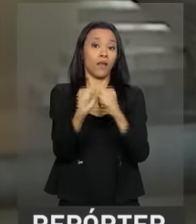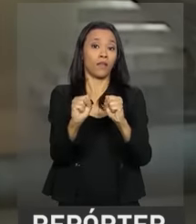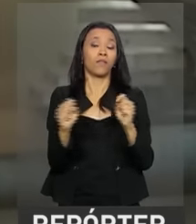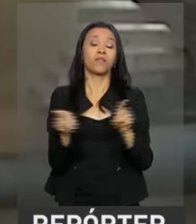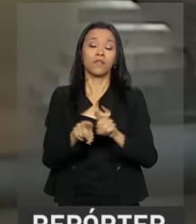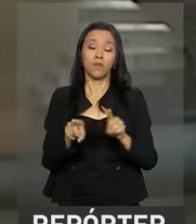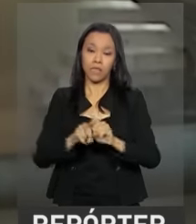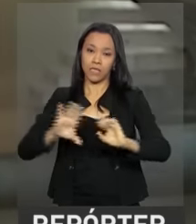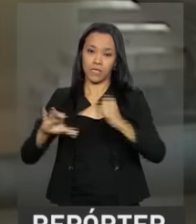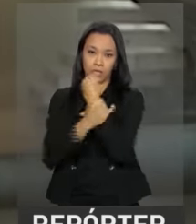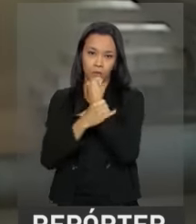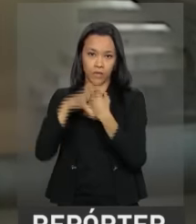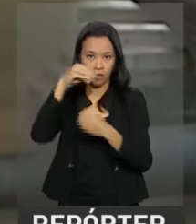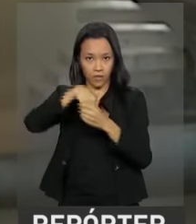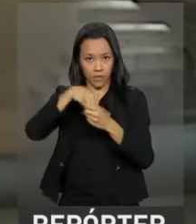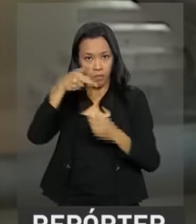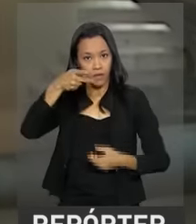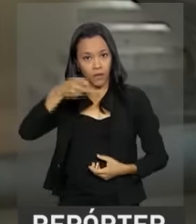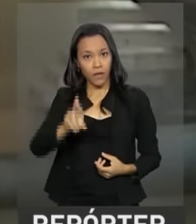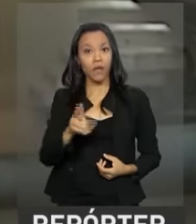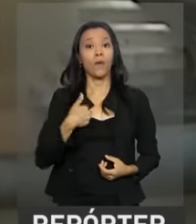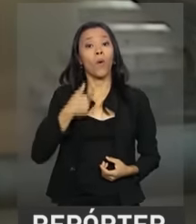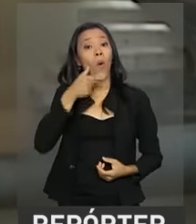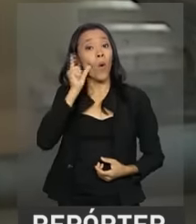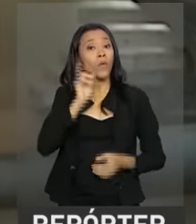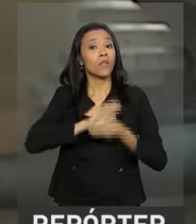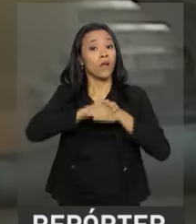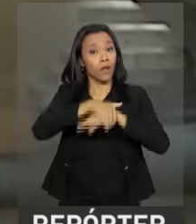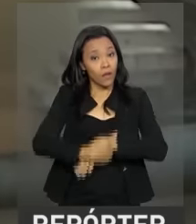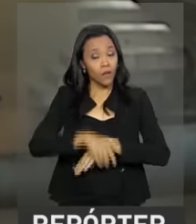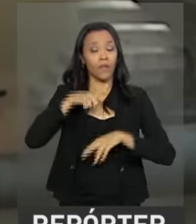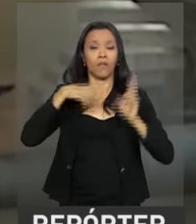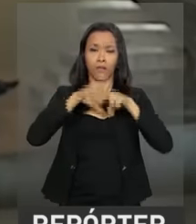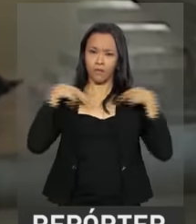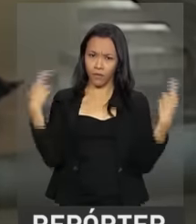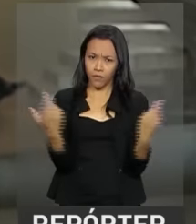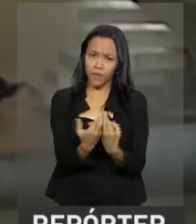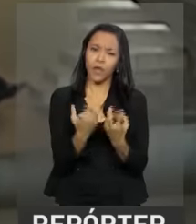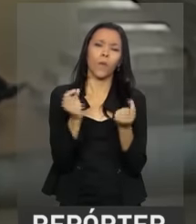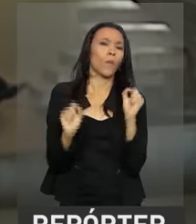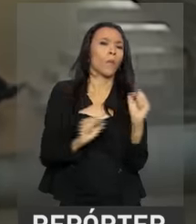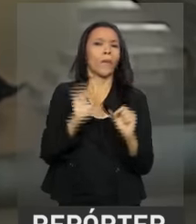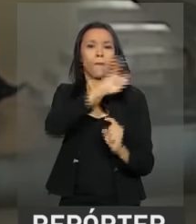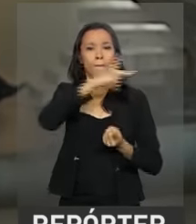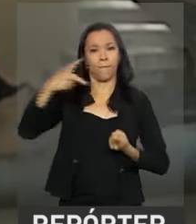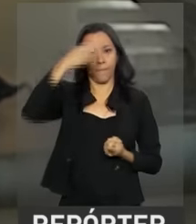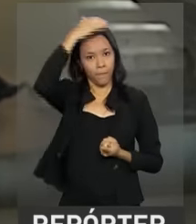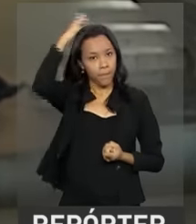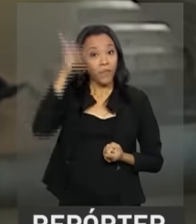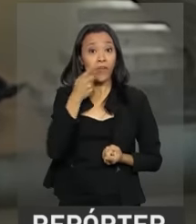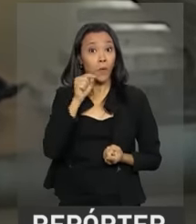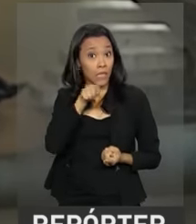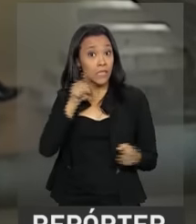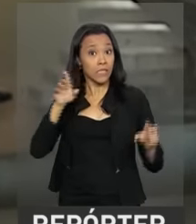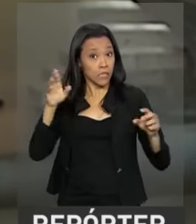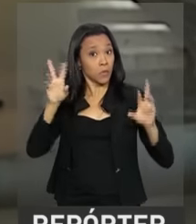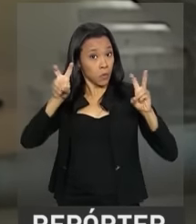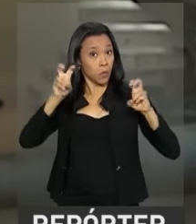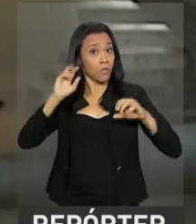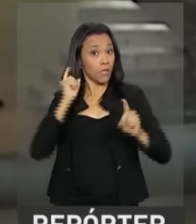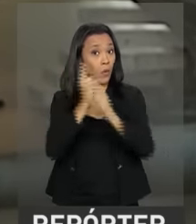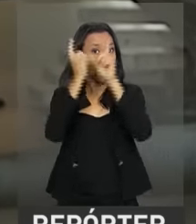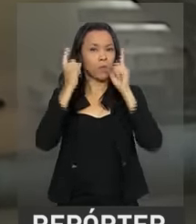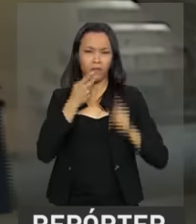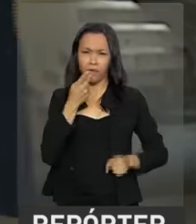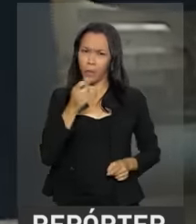Institucional da Presidência. Ontem à noite, em entrevista aos jornalistas no Palácio do Planalto, o presidente Michel Temer falou sobre esse encontro e disse que será um